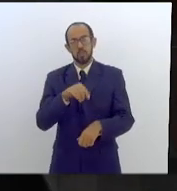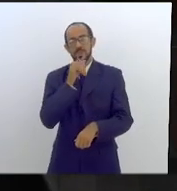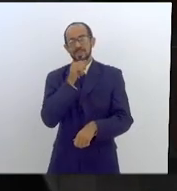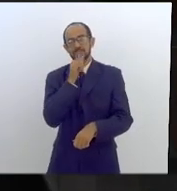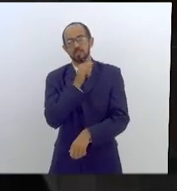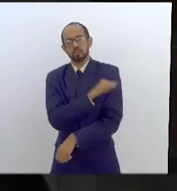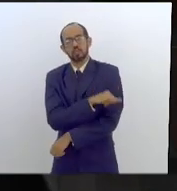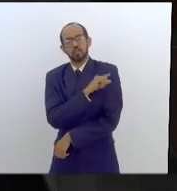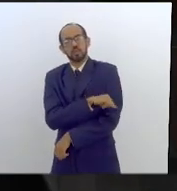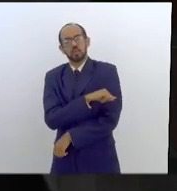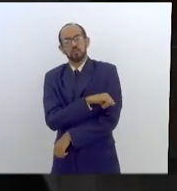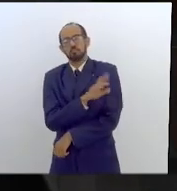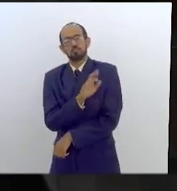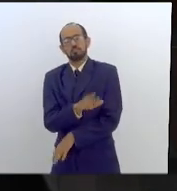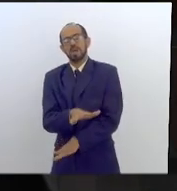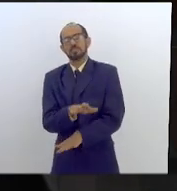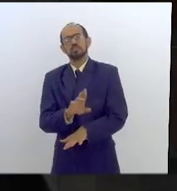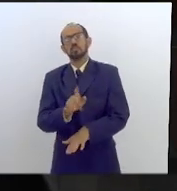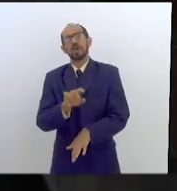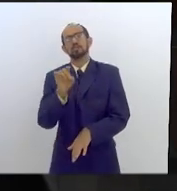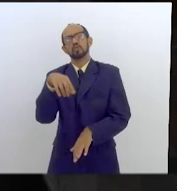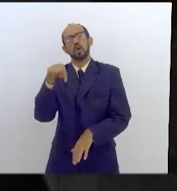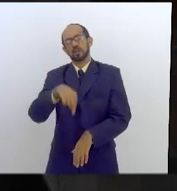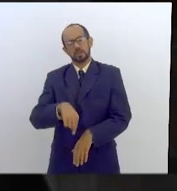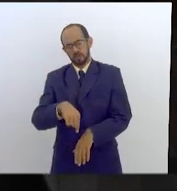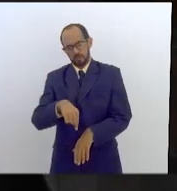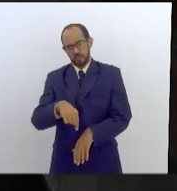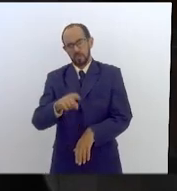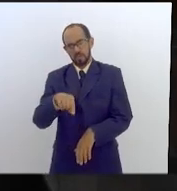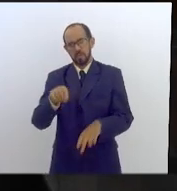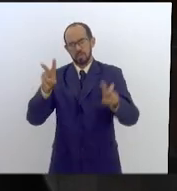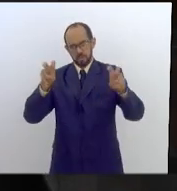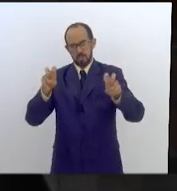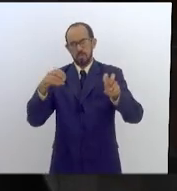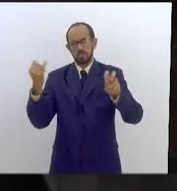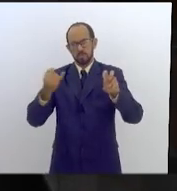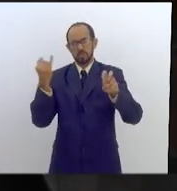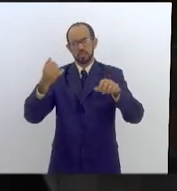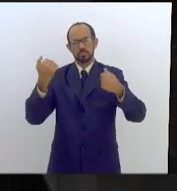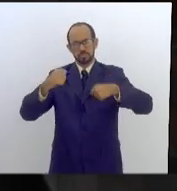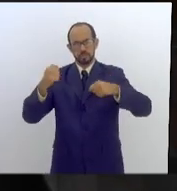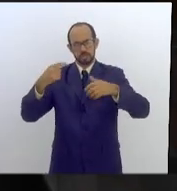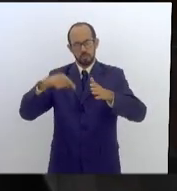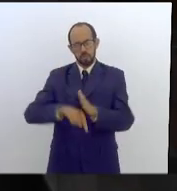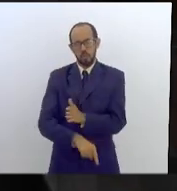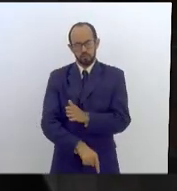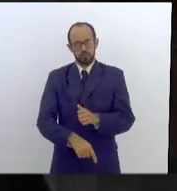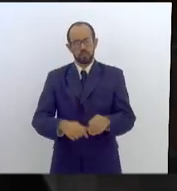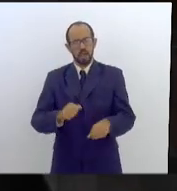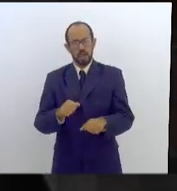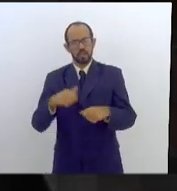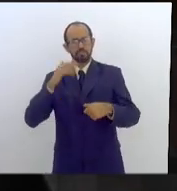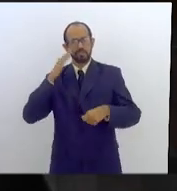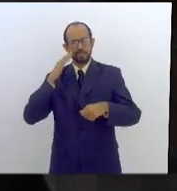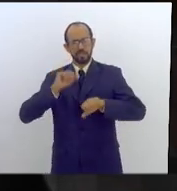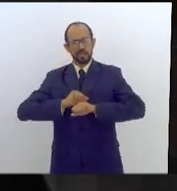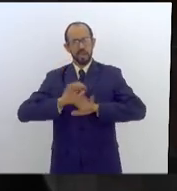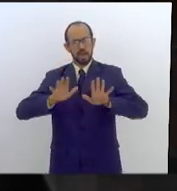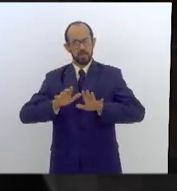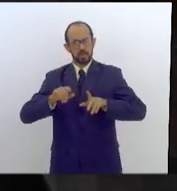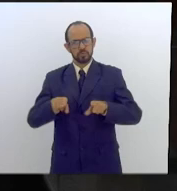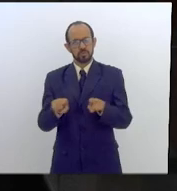não é só um fenômeno no Fluminense Então são temas importantes que merecem ser aprofundados eu queria ressaltar aqui é oportuna